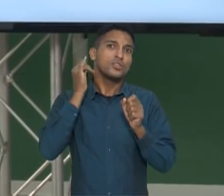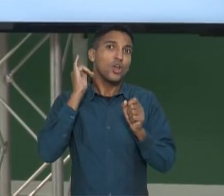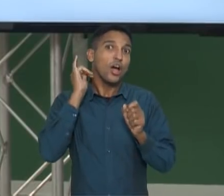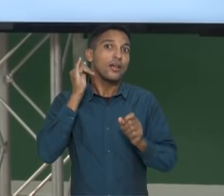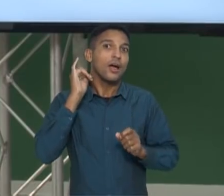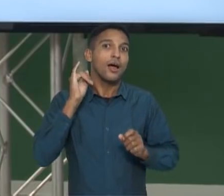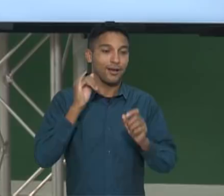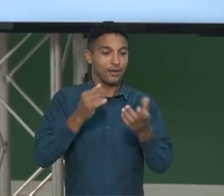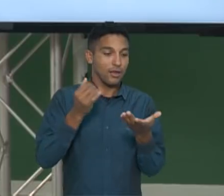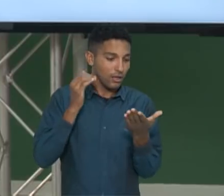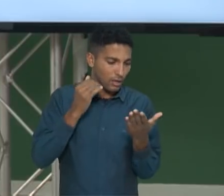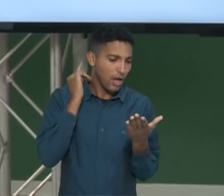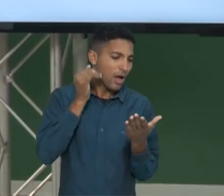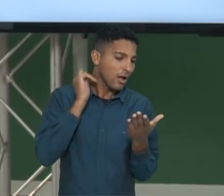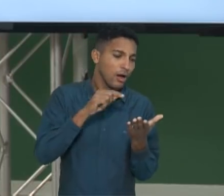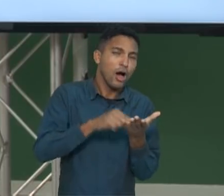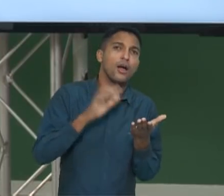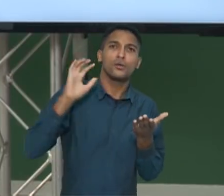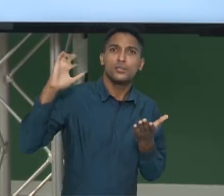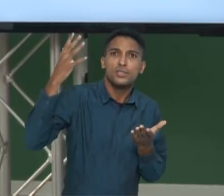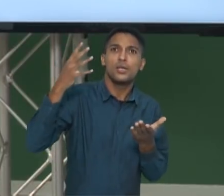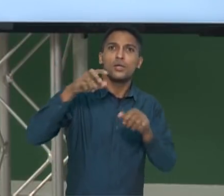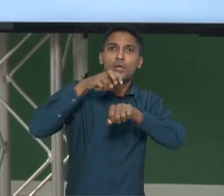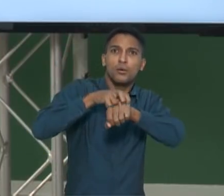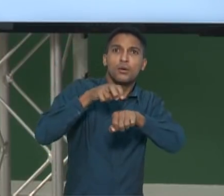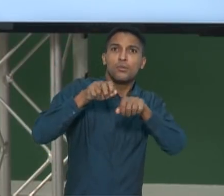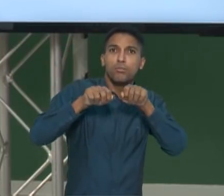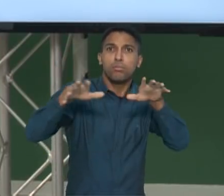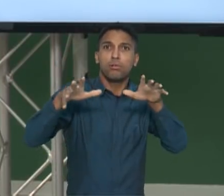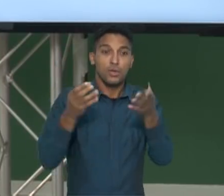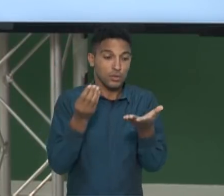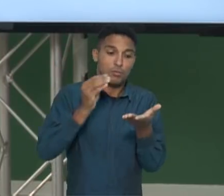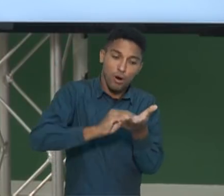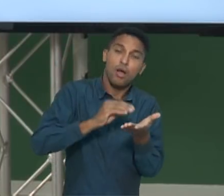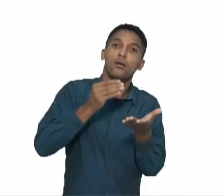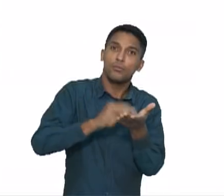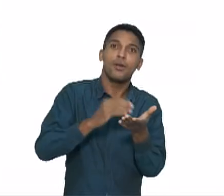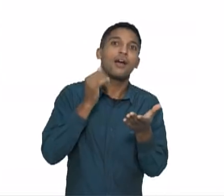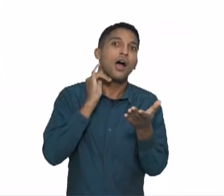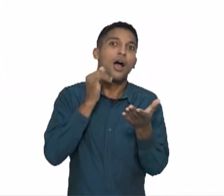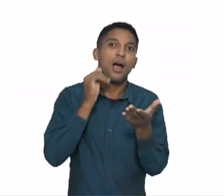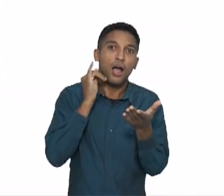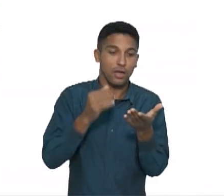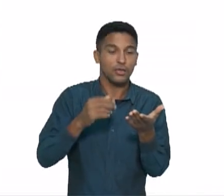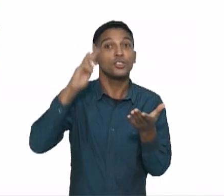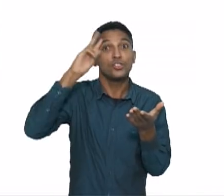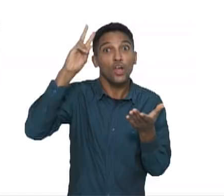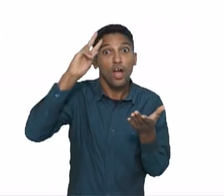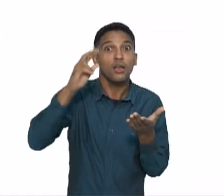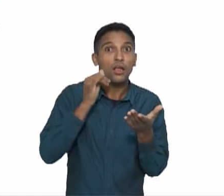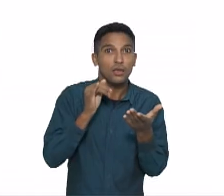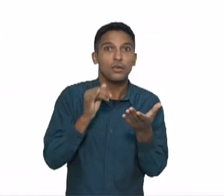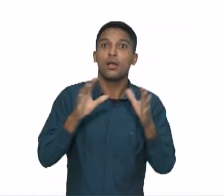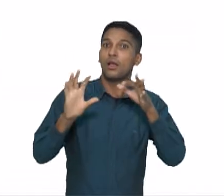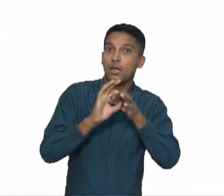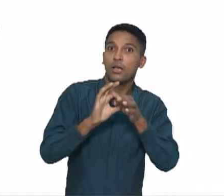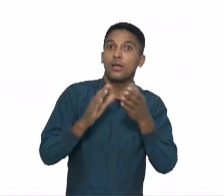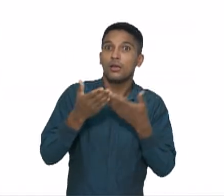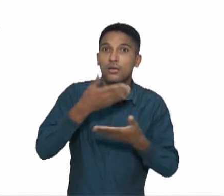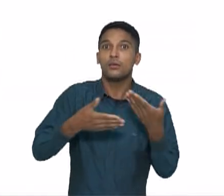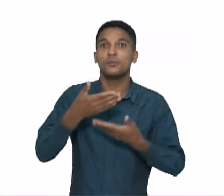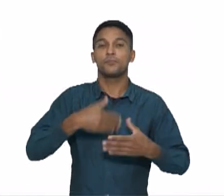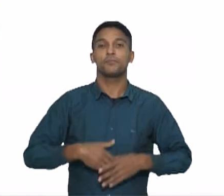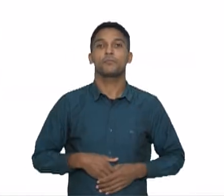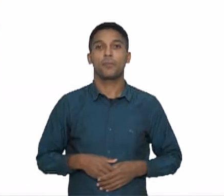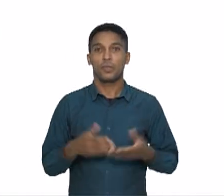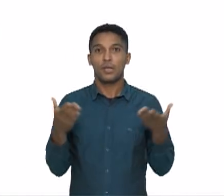nessa dimensão do tempo mesmo na narrativa quando ela é produzida. Com relação ao espaço, pessoal, a gente tem que o